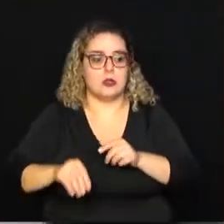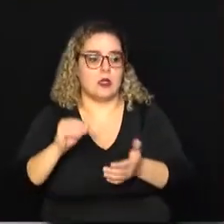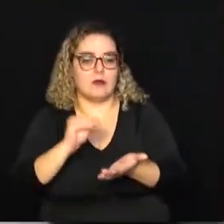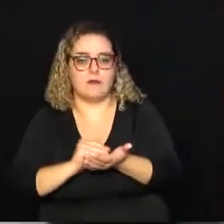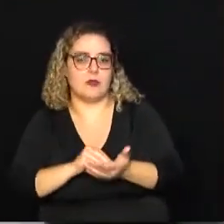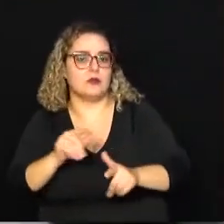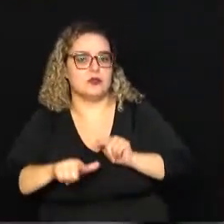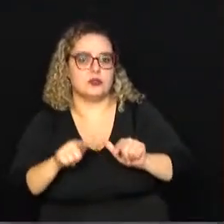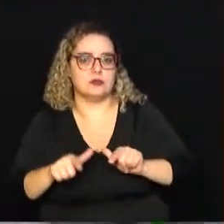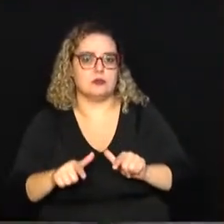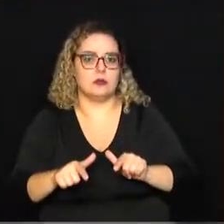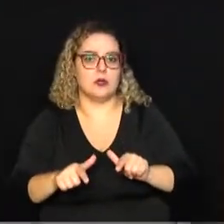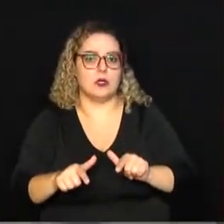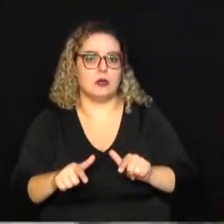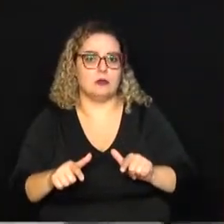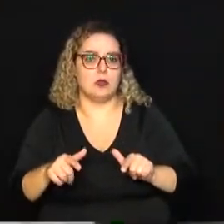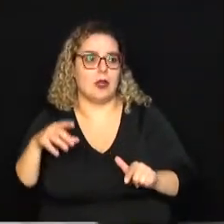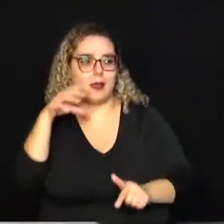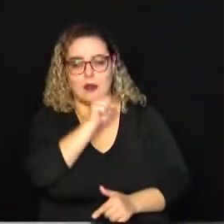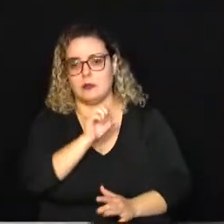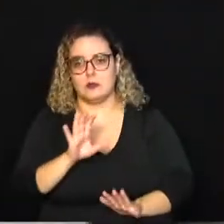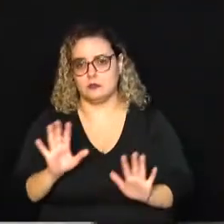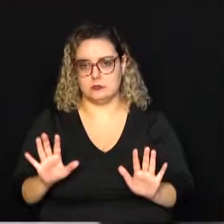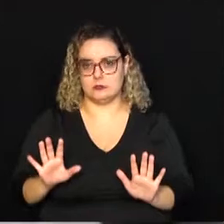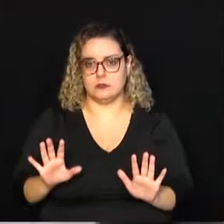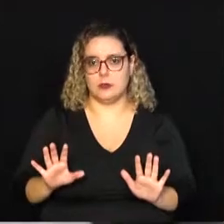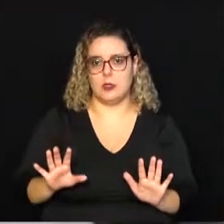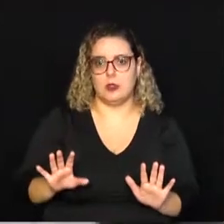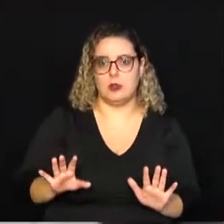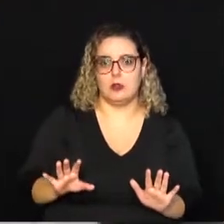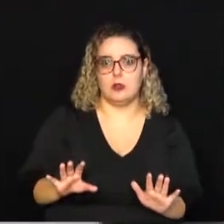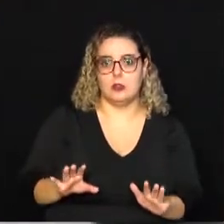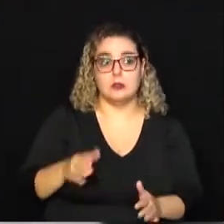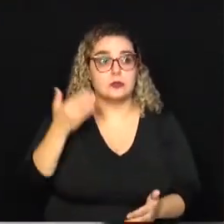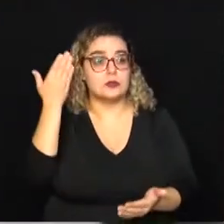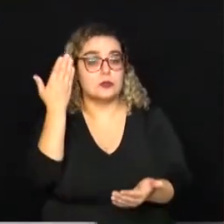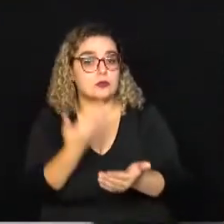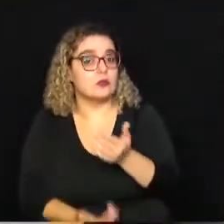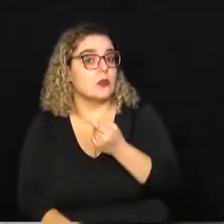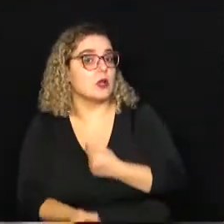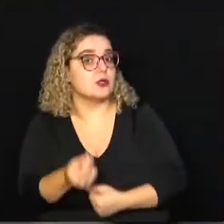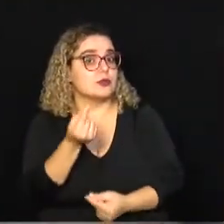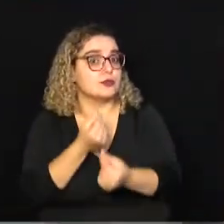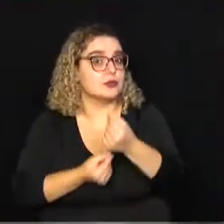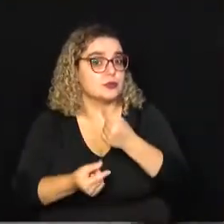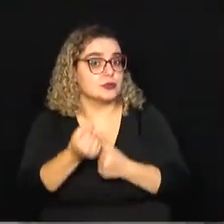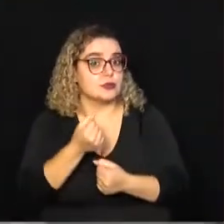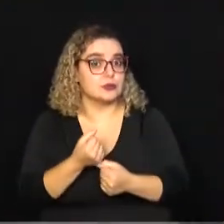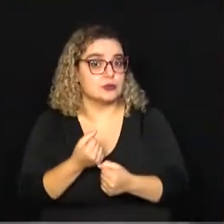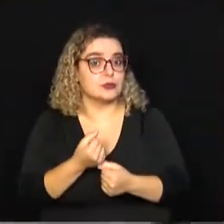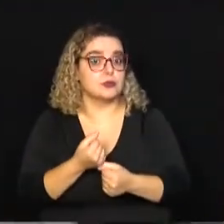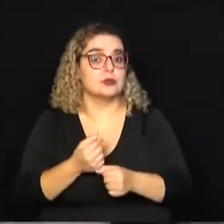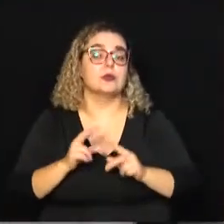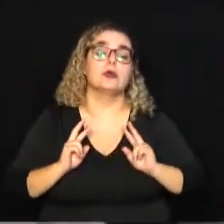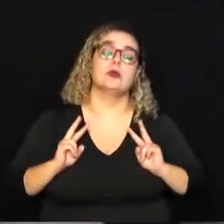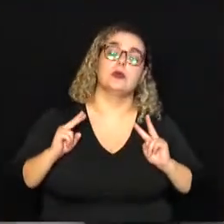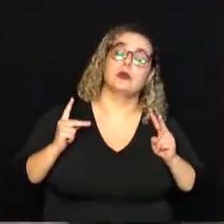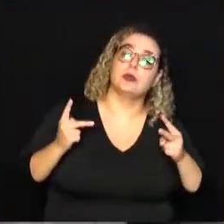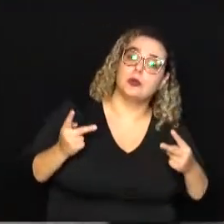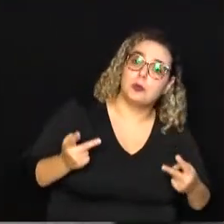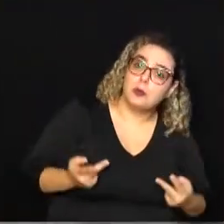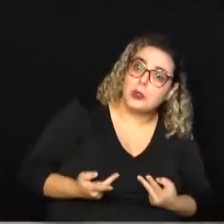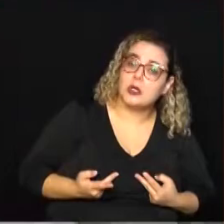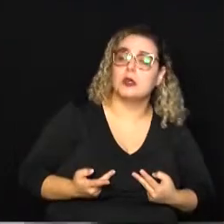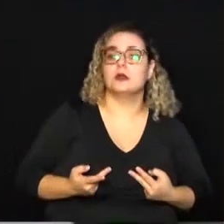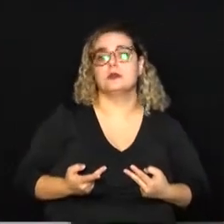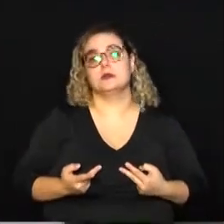a economia, quando reabre, não se perde um capital importantíssimo, que é o capital humano, que tá alocado